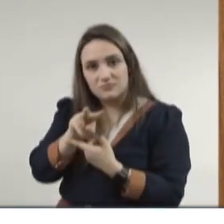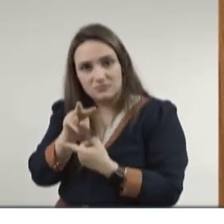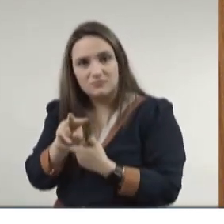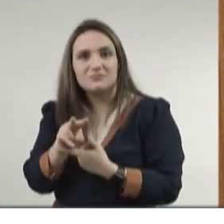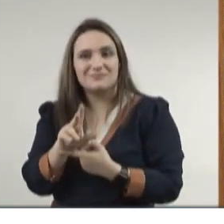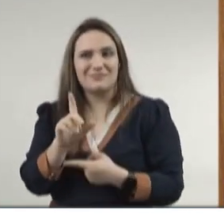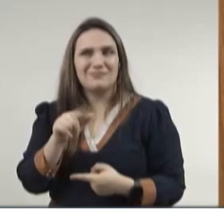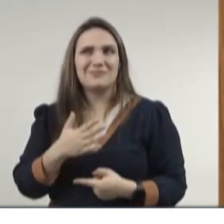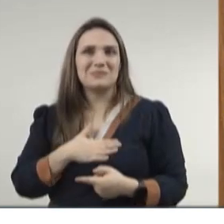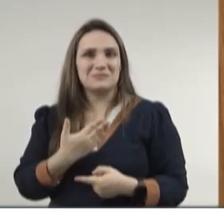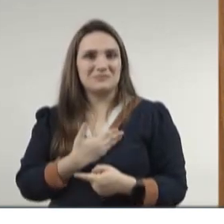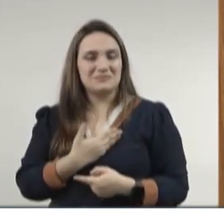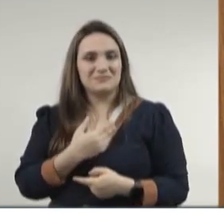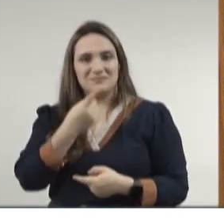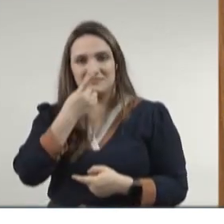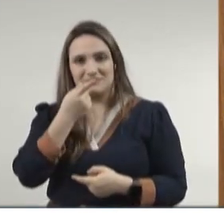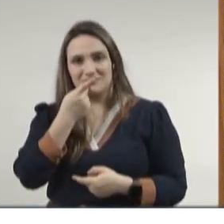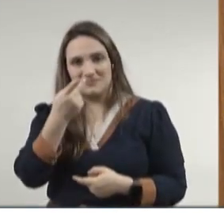amigo,